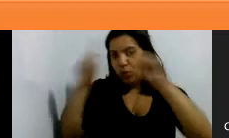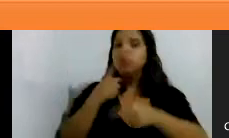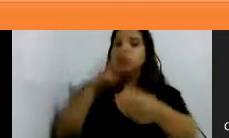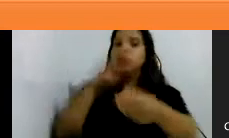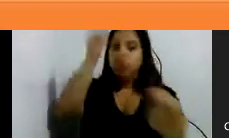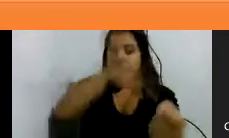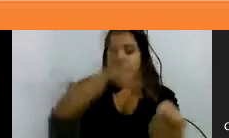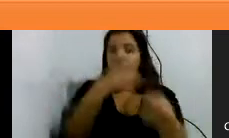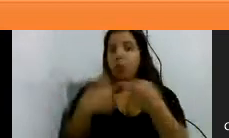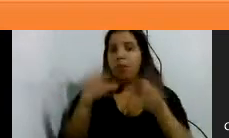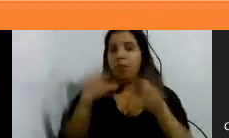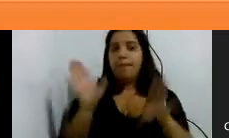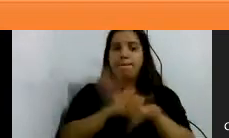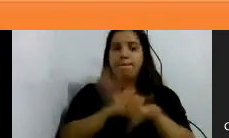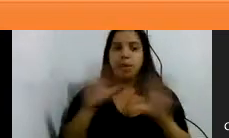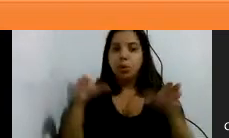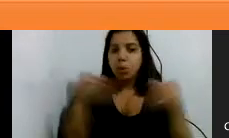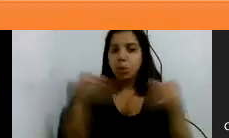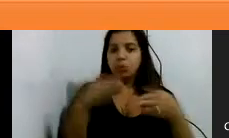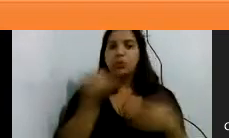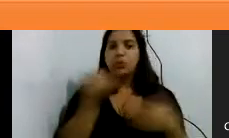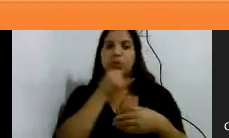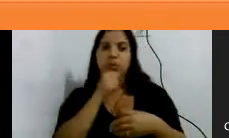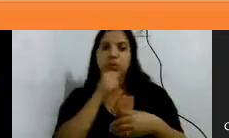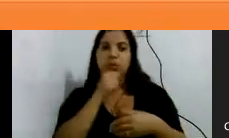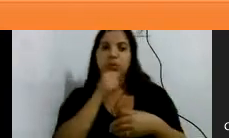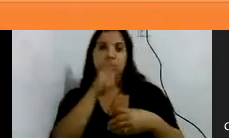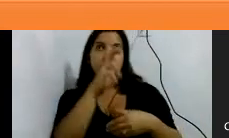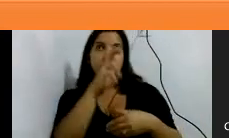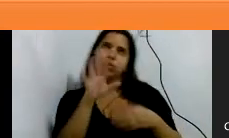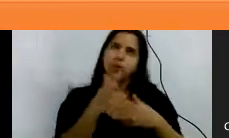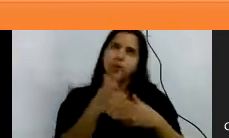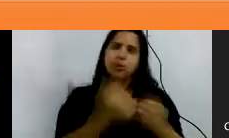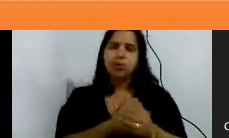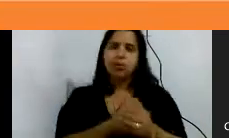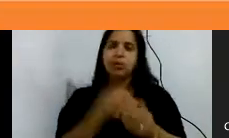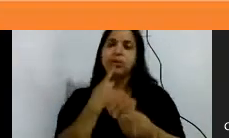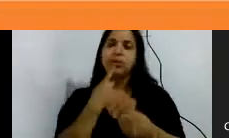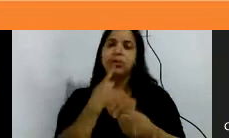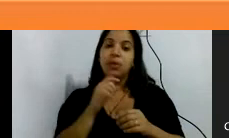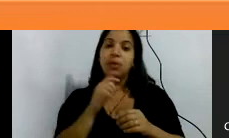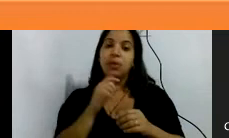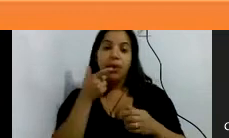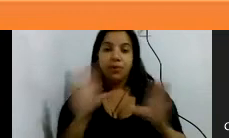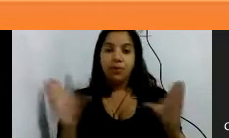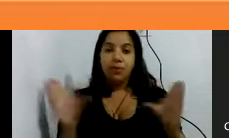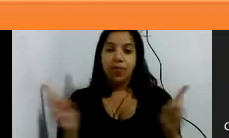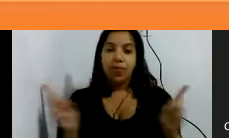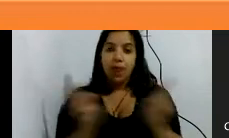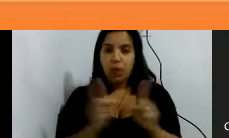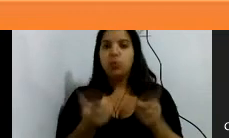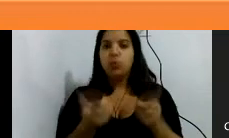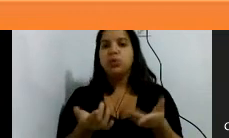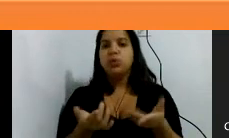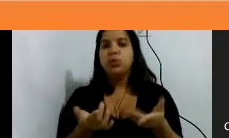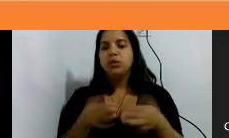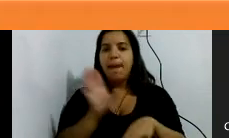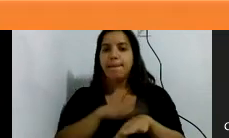Pelo fato, a gente usa 4 a 5 unidades de sangue total para obter uma bolsa, ela obviamente ela é